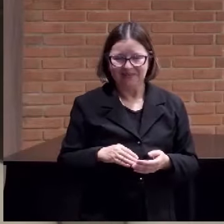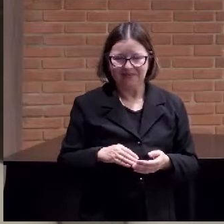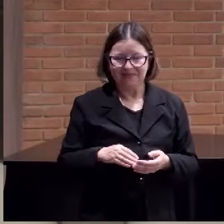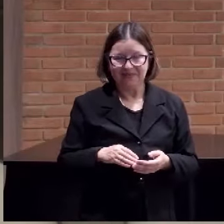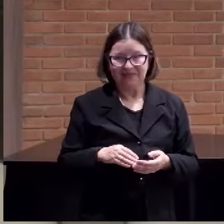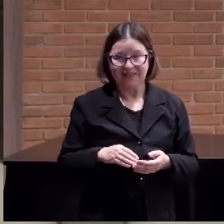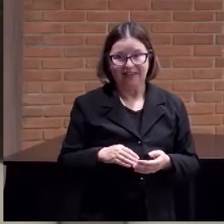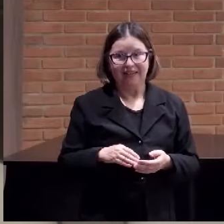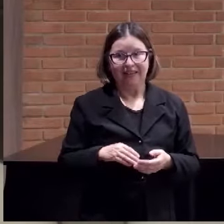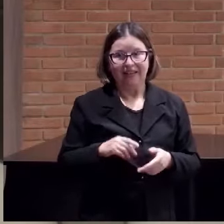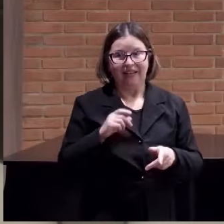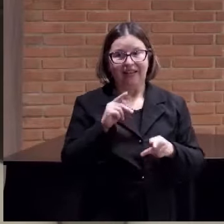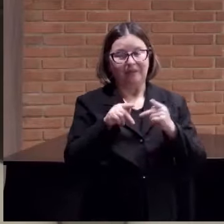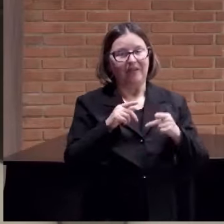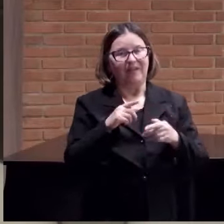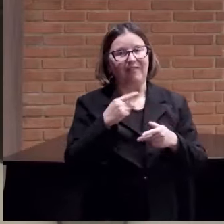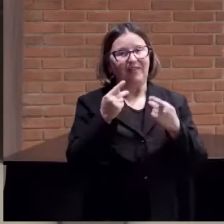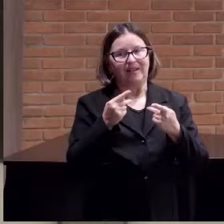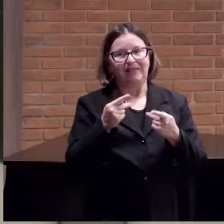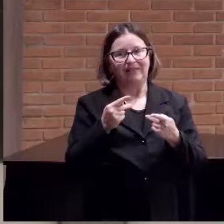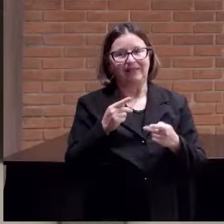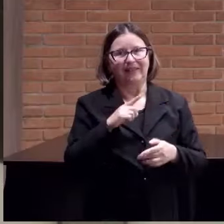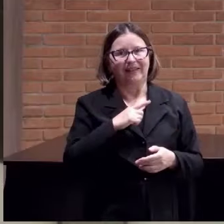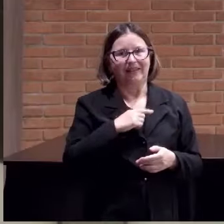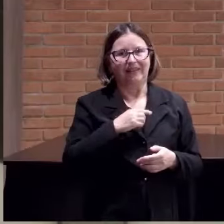macho, fêmea e ites.